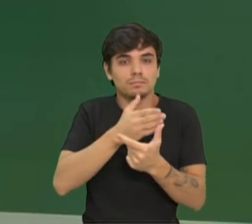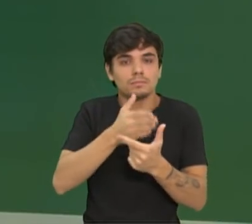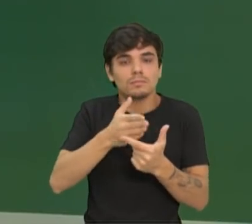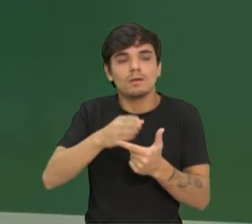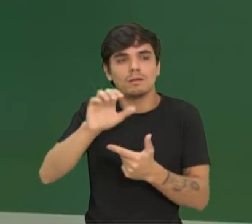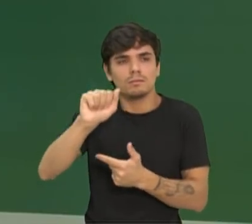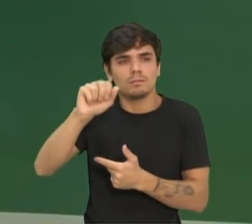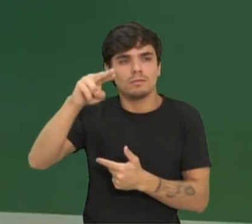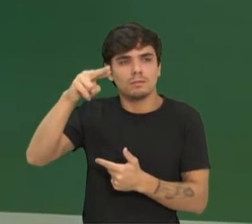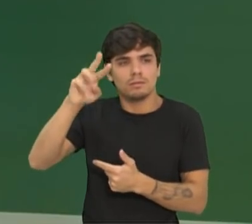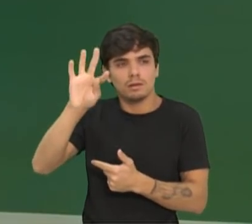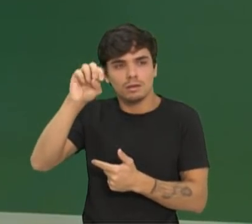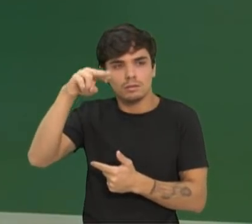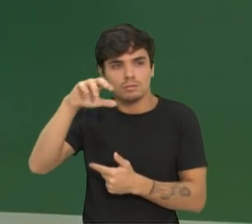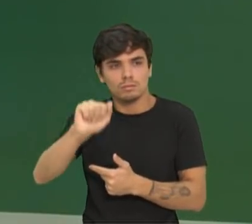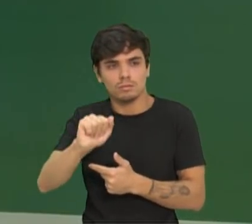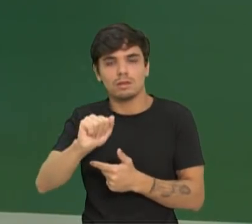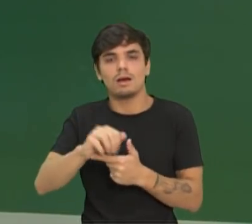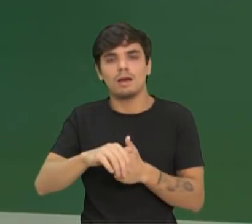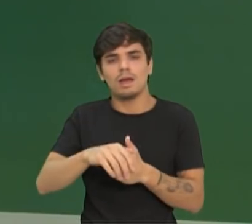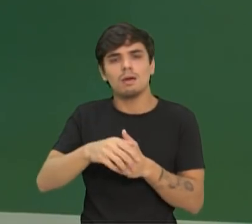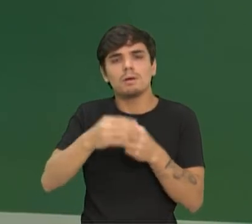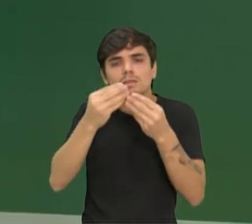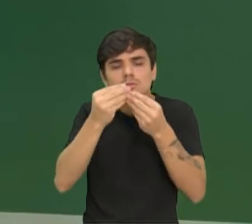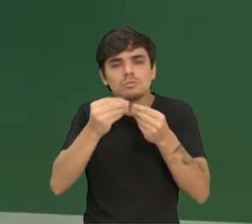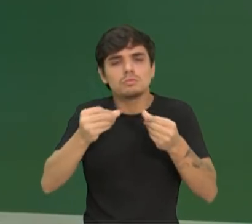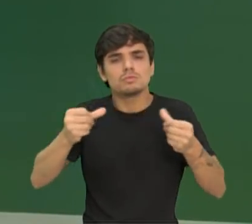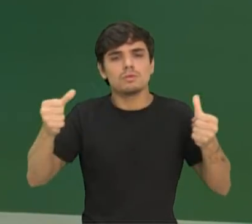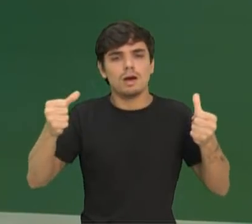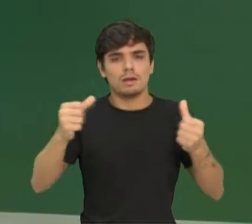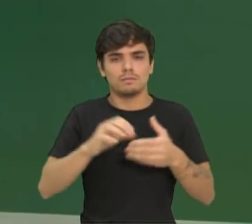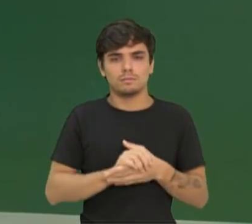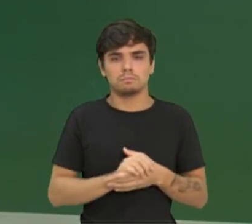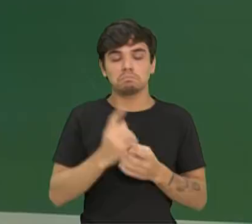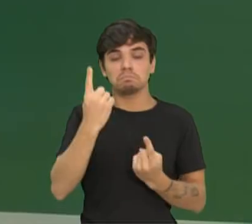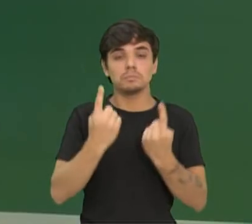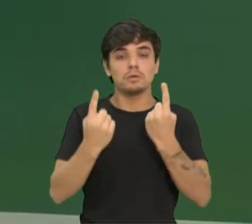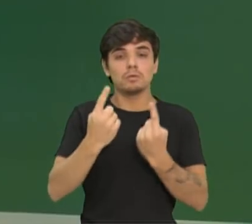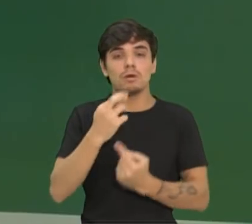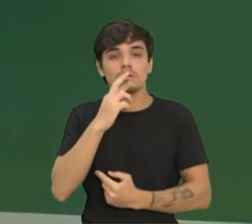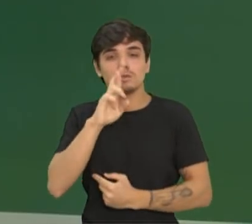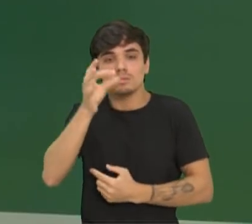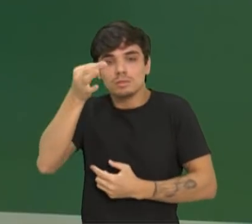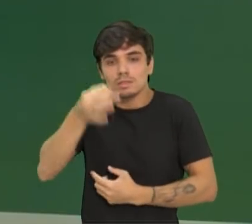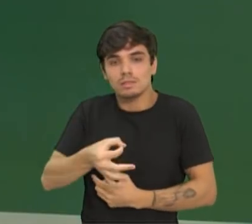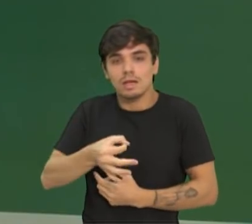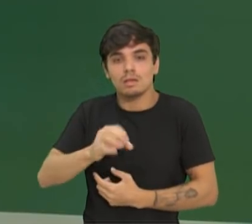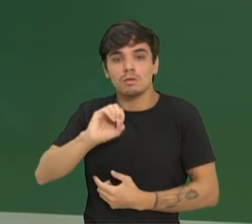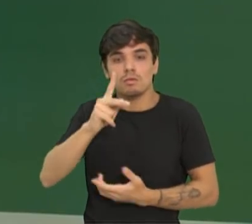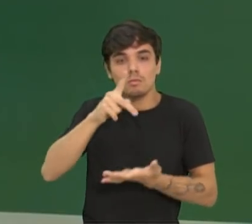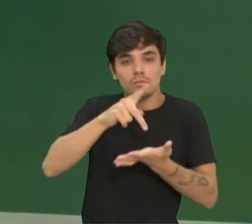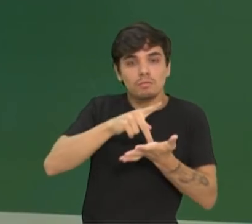forma menos intensa. Então, qual será que é a resposta certa? Verdadeiro, falso, falso,